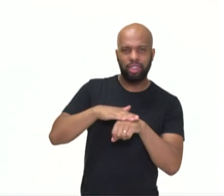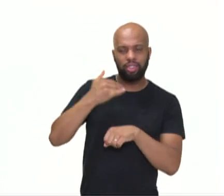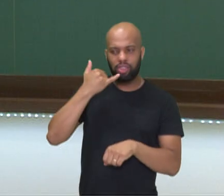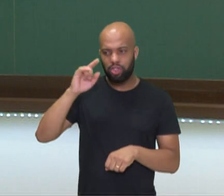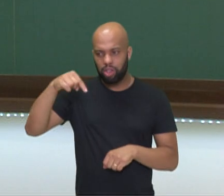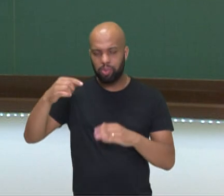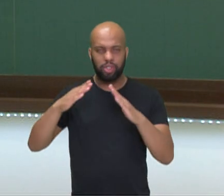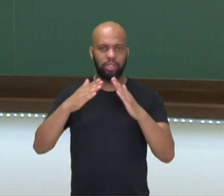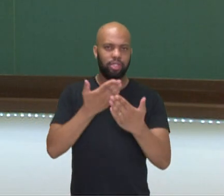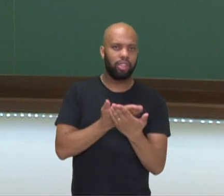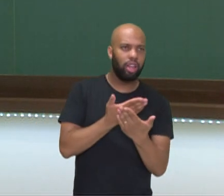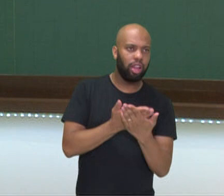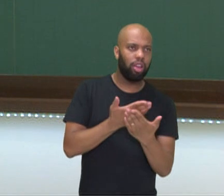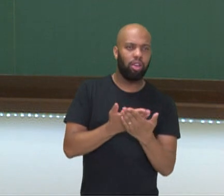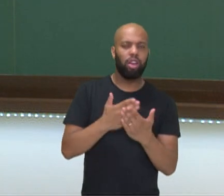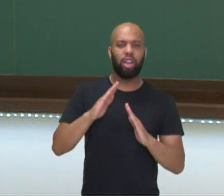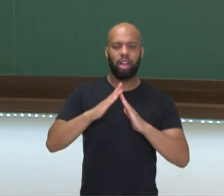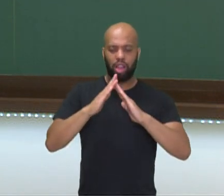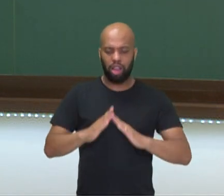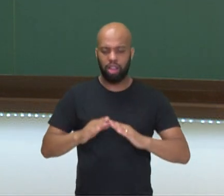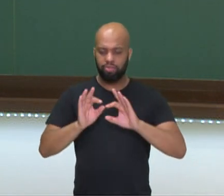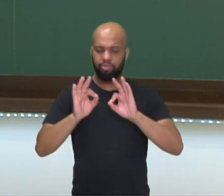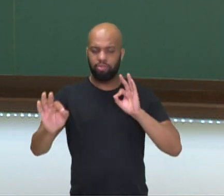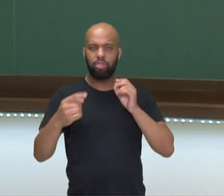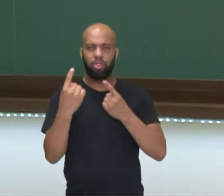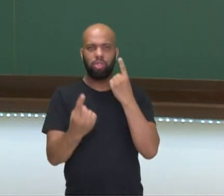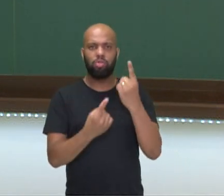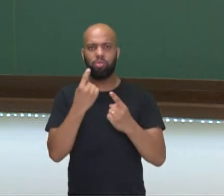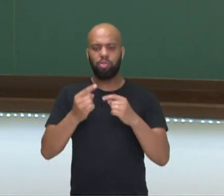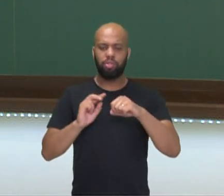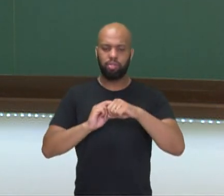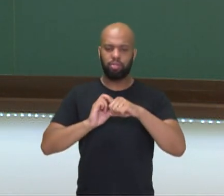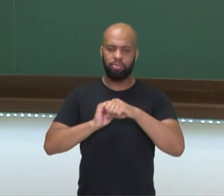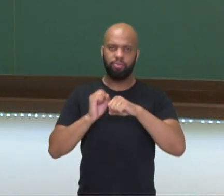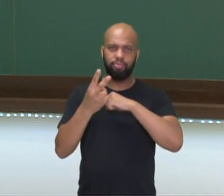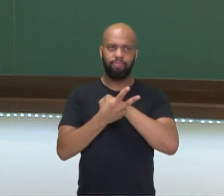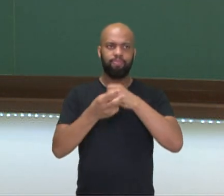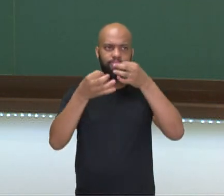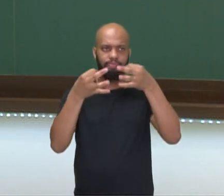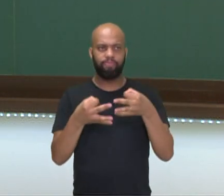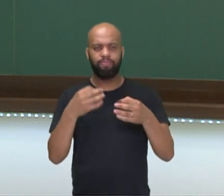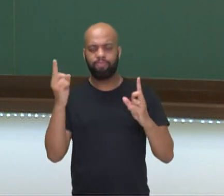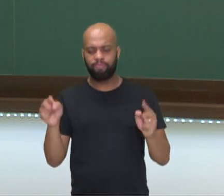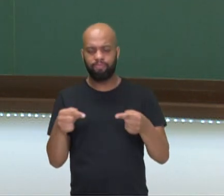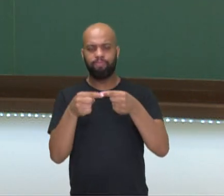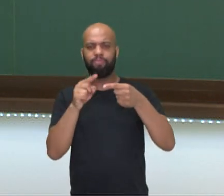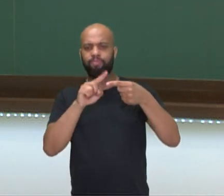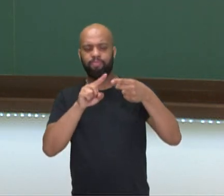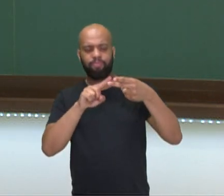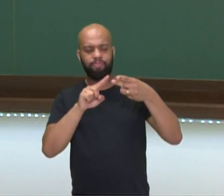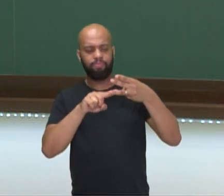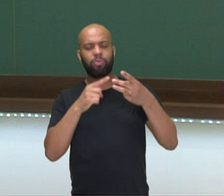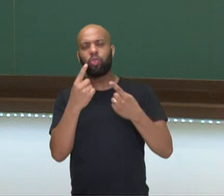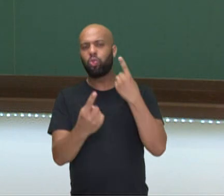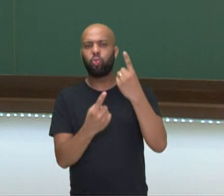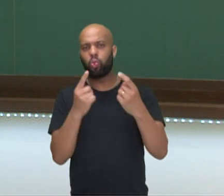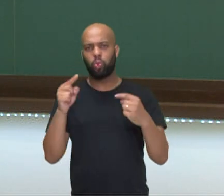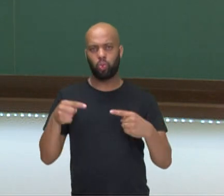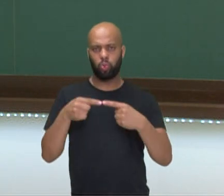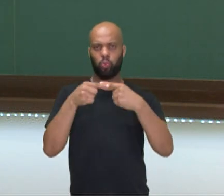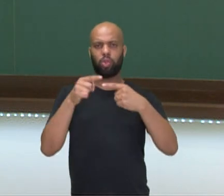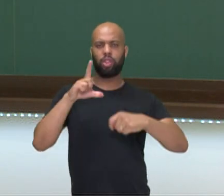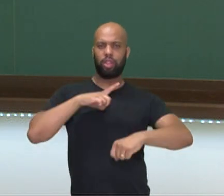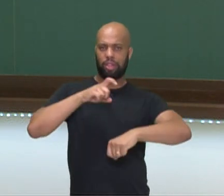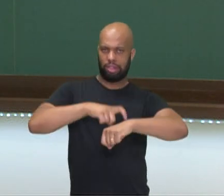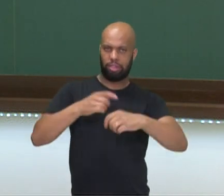Qual advérbio de frequência nós vamos encaixar aqui de forma correta? Usually, hardly ever ou seldom. Vou